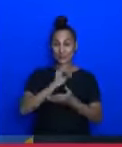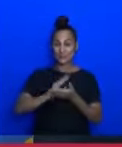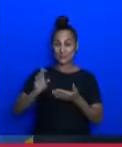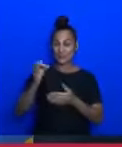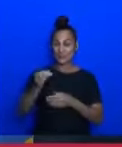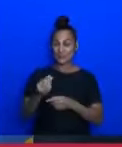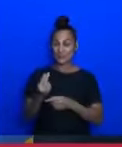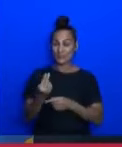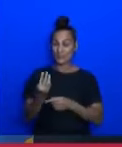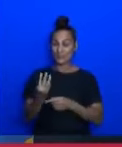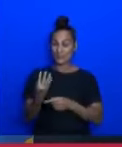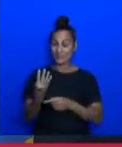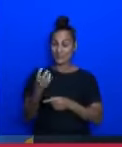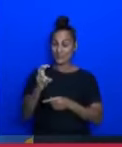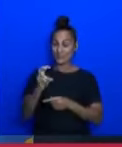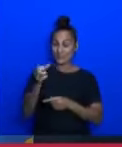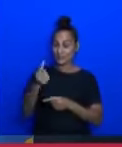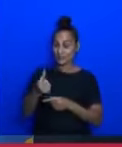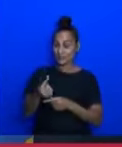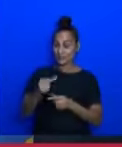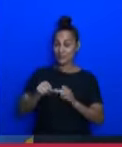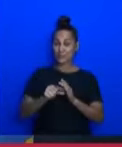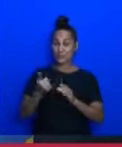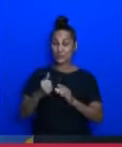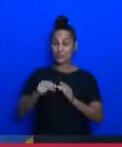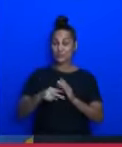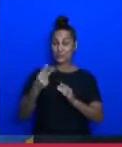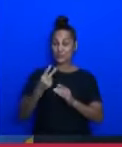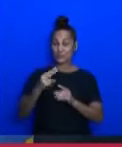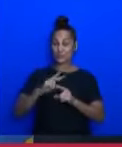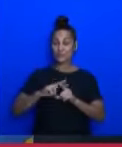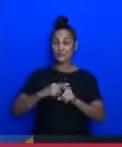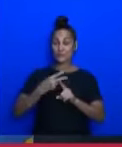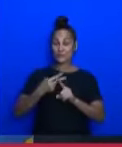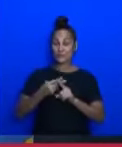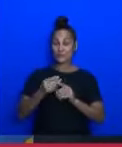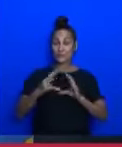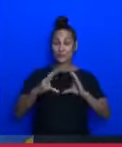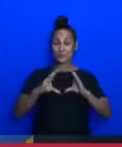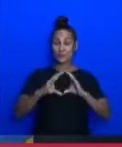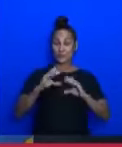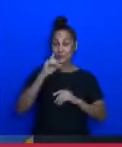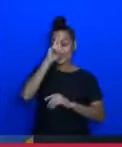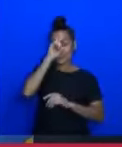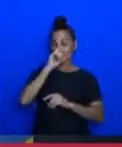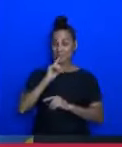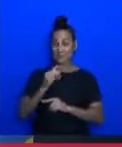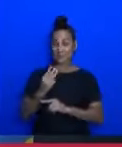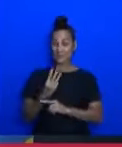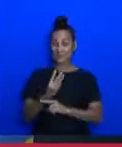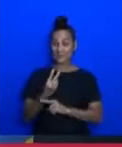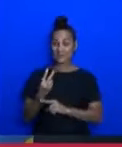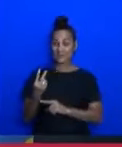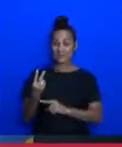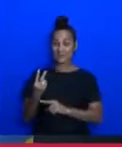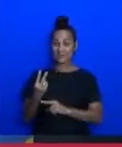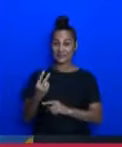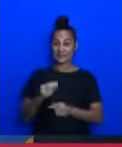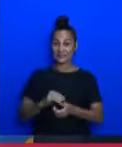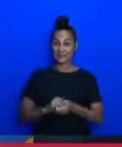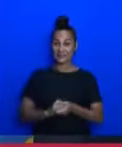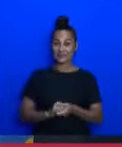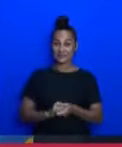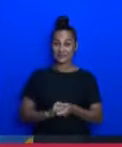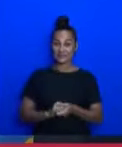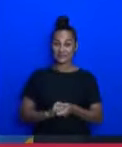prêmio acertando 3, 4, 5, 6 números, tanto no primeiro quanto no segundo sorteio. Bola amarela, 32. Amarela